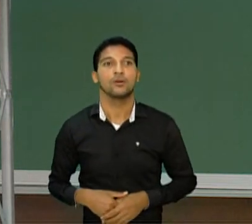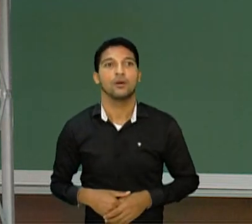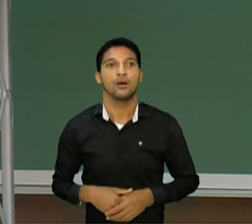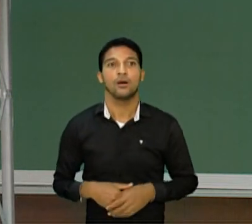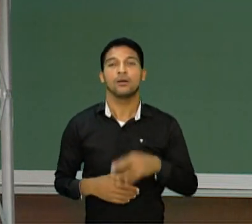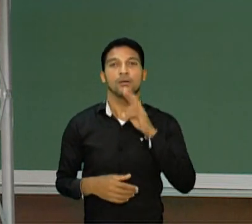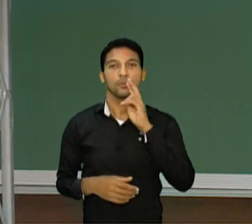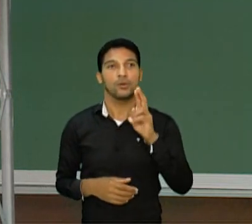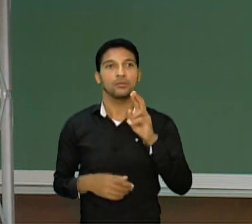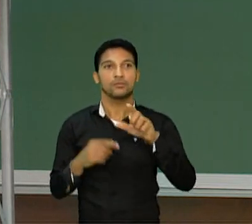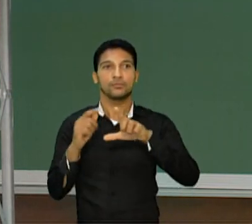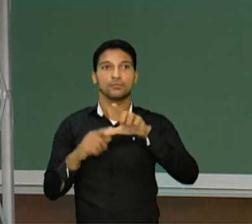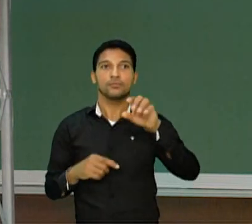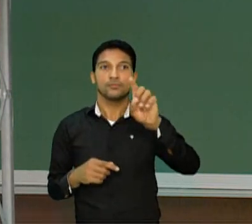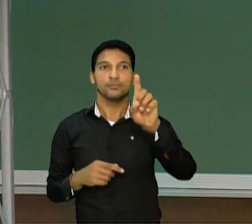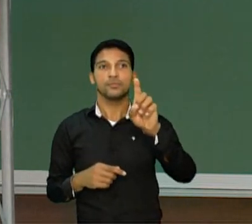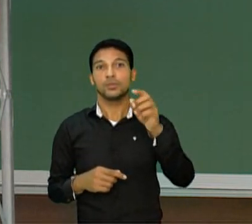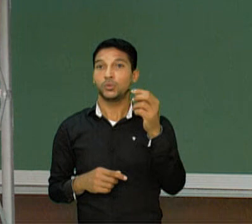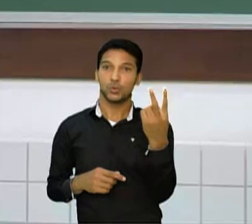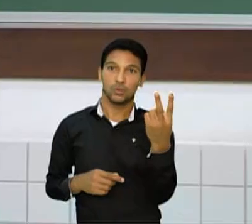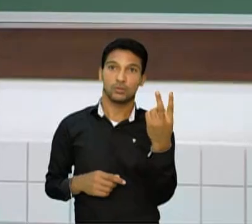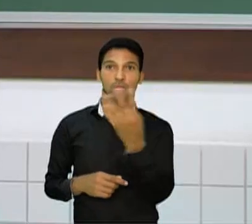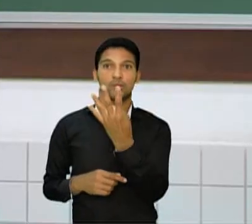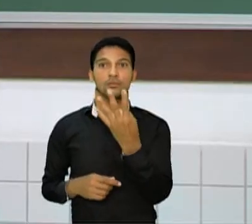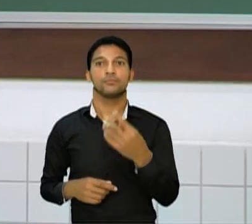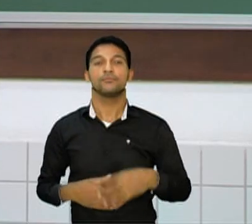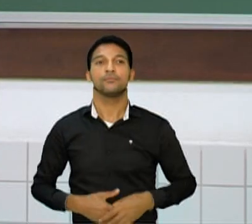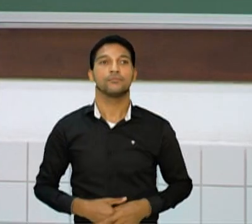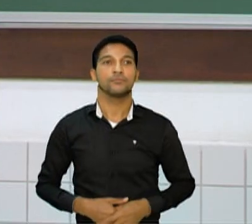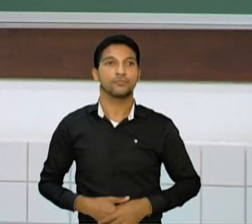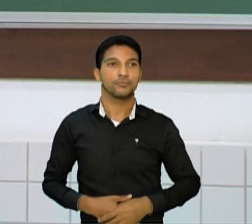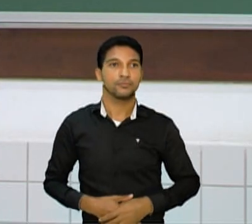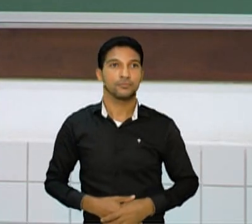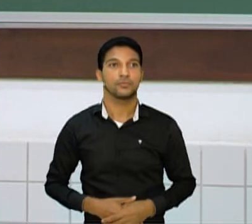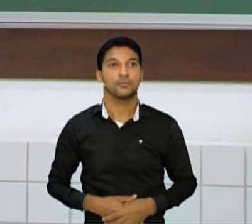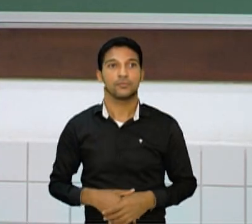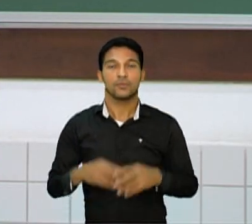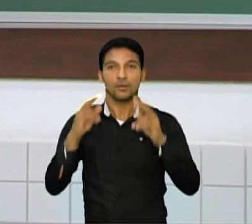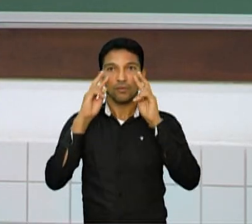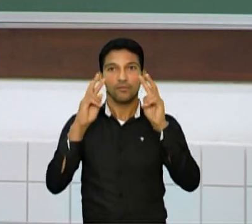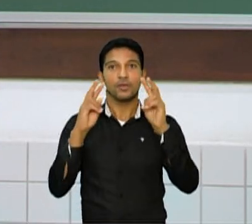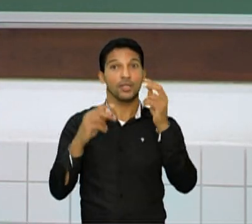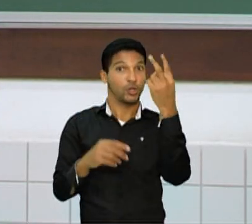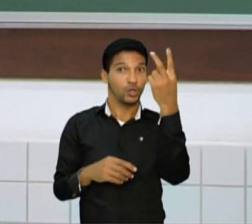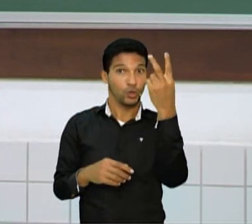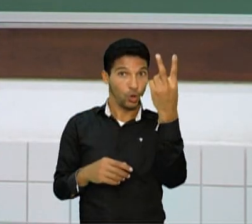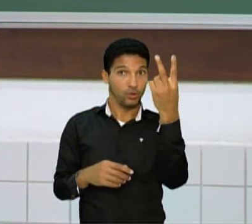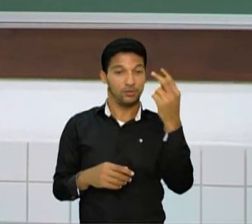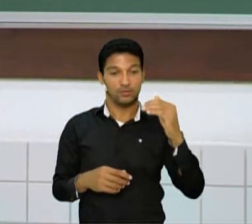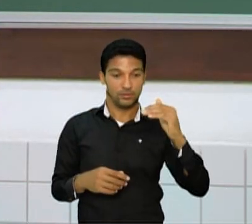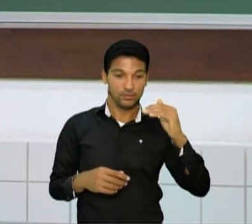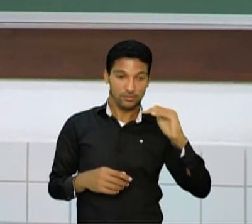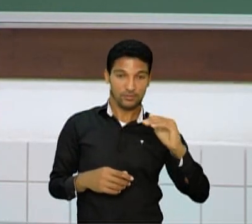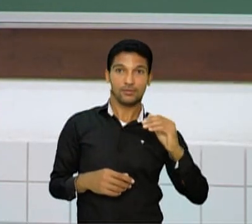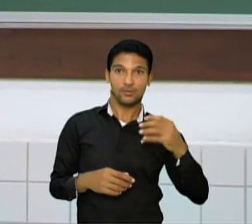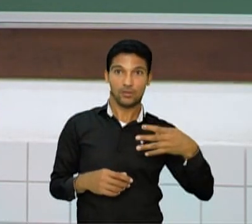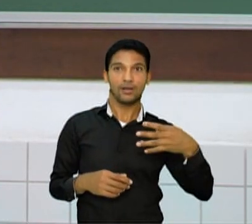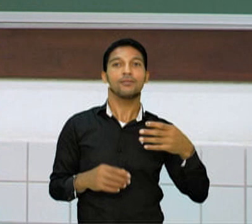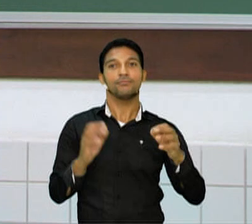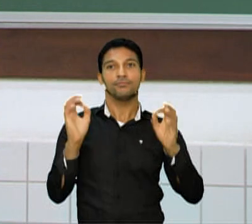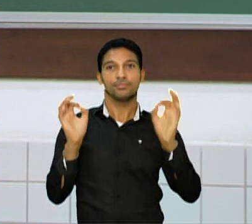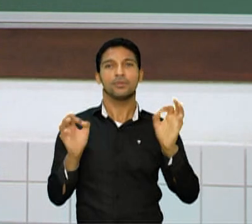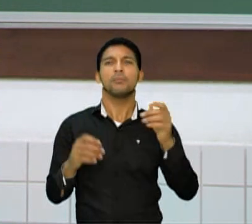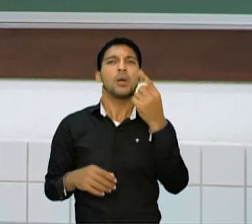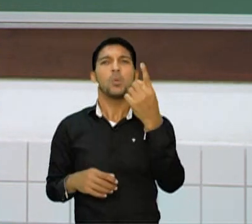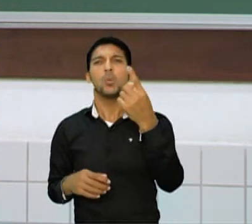vamos ter a número 2 e a número 4. Voltando para as frases, vamos observar 2 e 4 corretas. Vamos ver a 1 e a 3, porque não